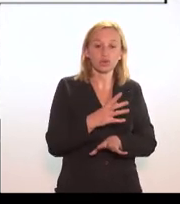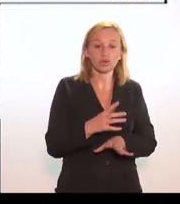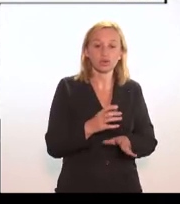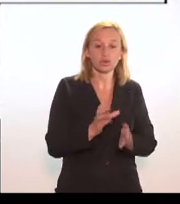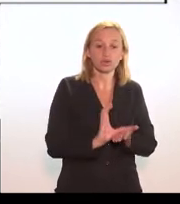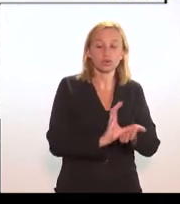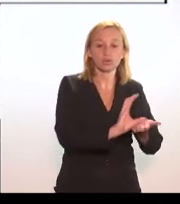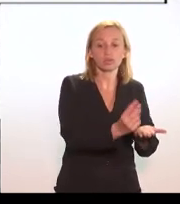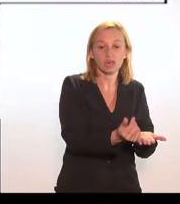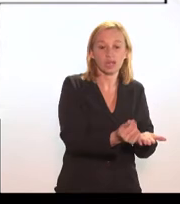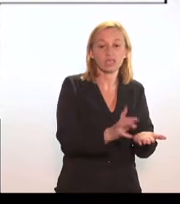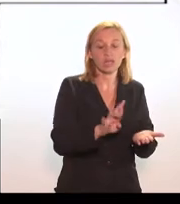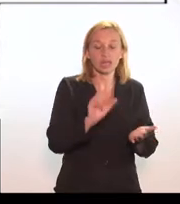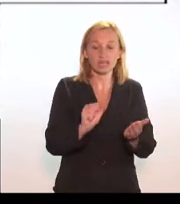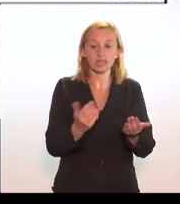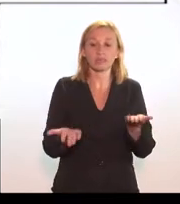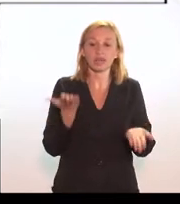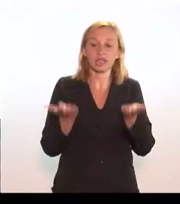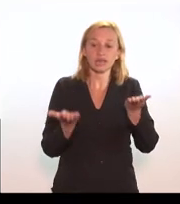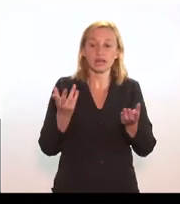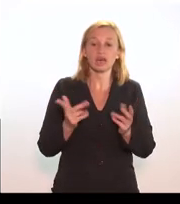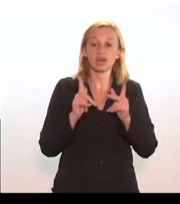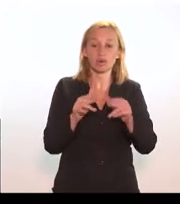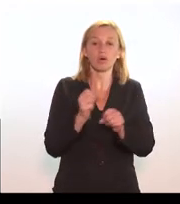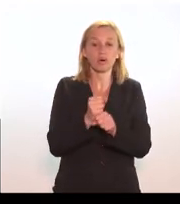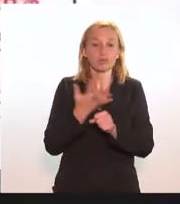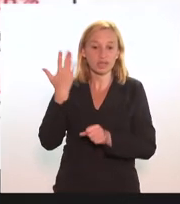para equilibrar, como foi no ano passado.